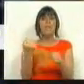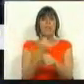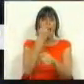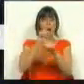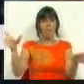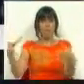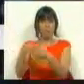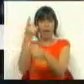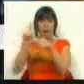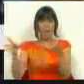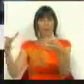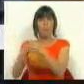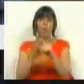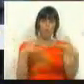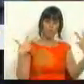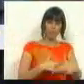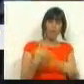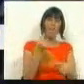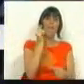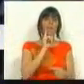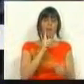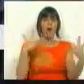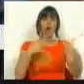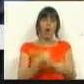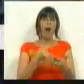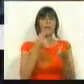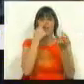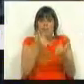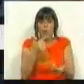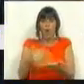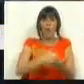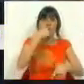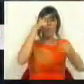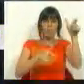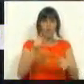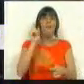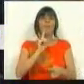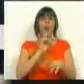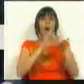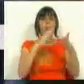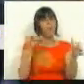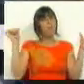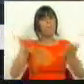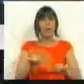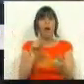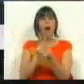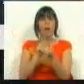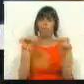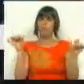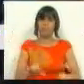serviços com corte de verbas no funcionamento do Hospital de Benja e escassez de recursos humanos só pode piorar o atendimento.